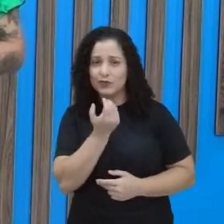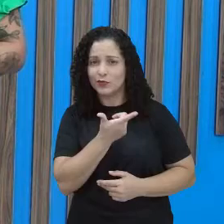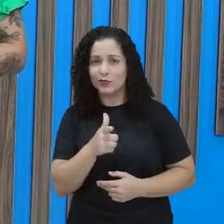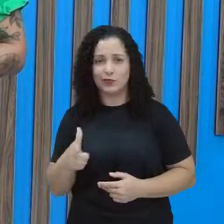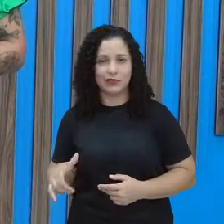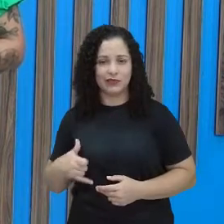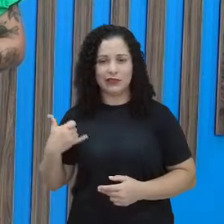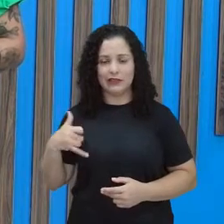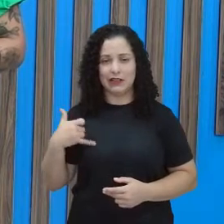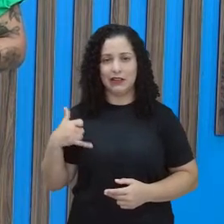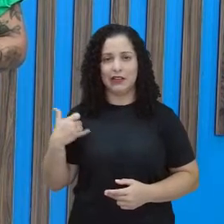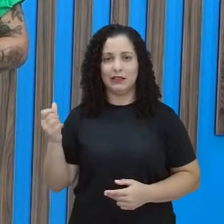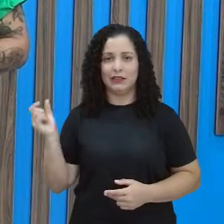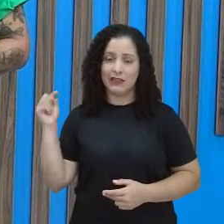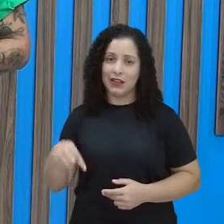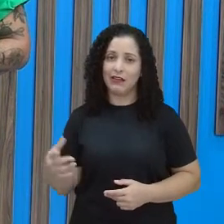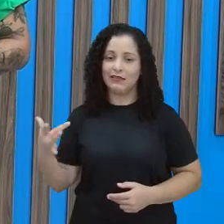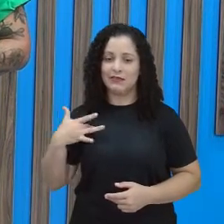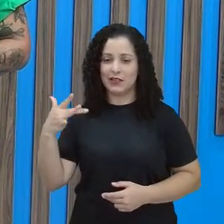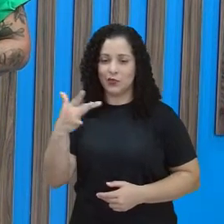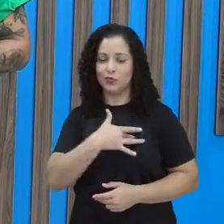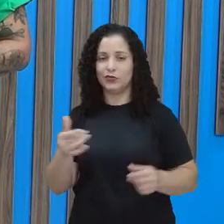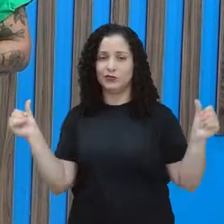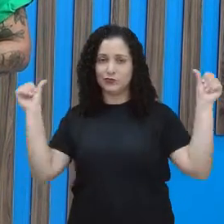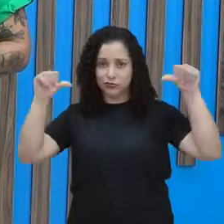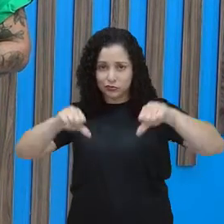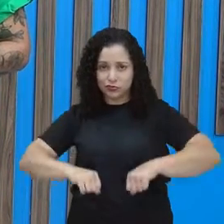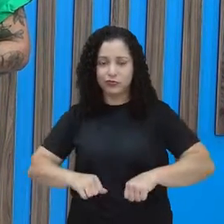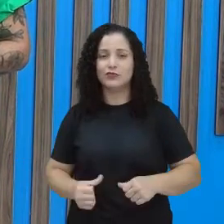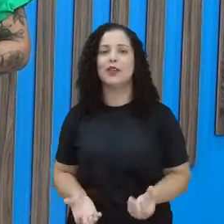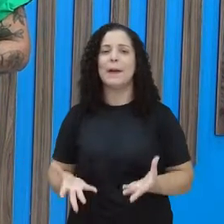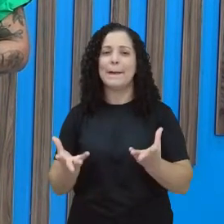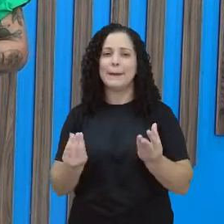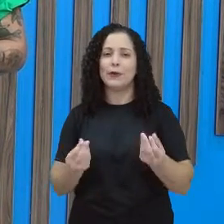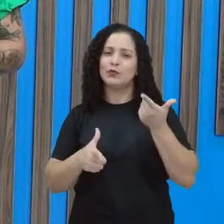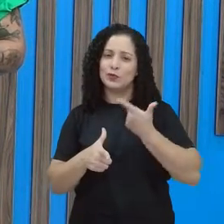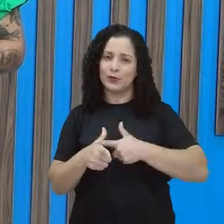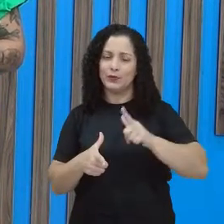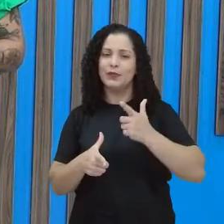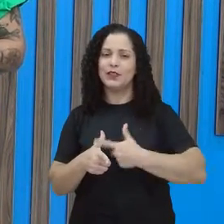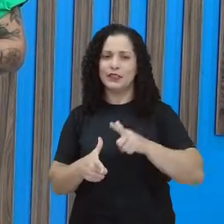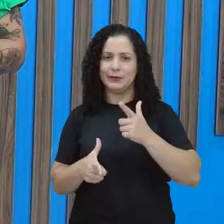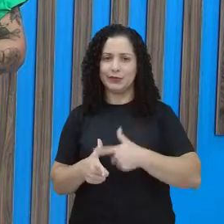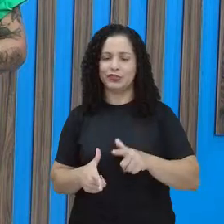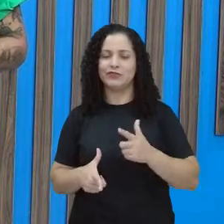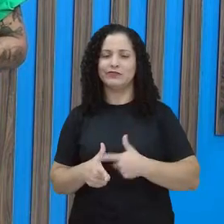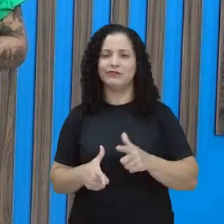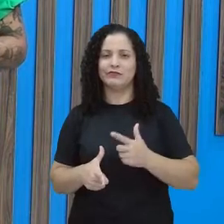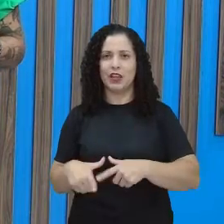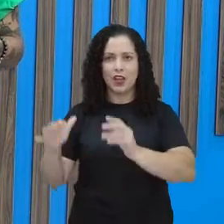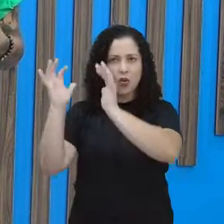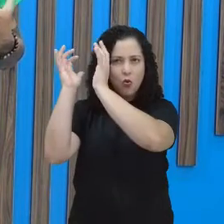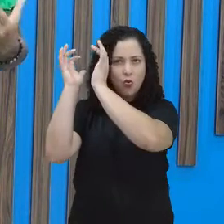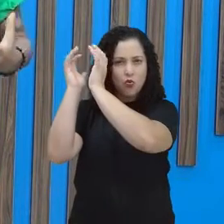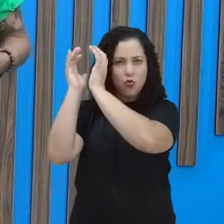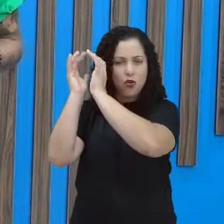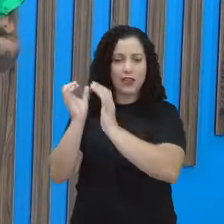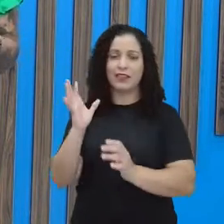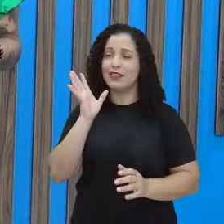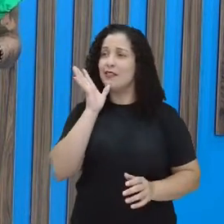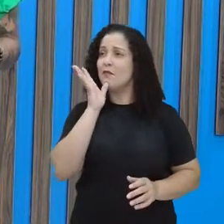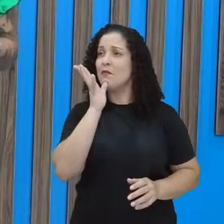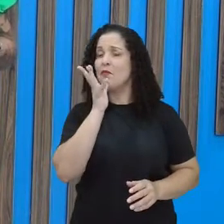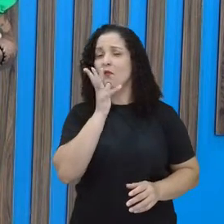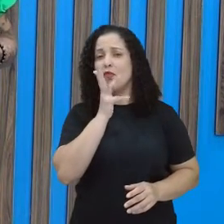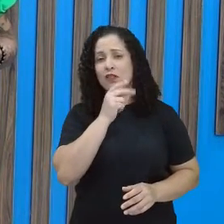nessa idade, vai ter uma série de deficiências na sua alimentação, no seu cérebro, que vai demorar anos,